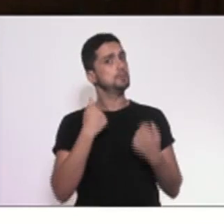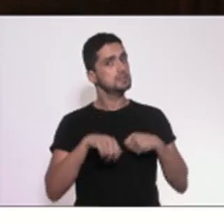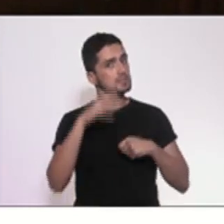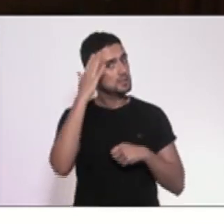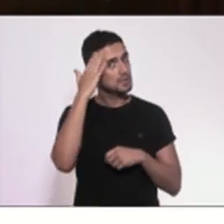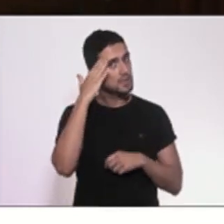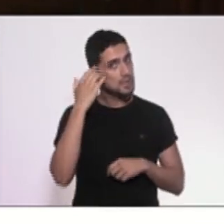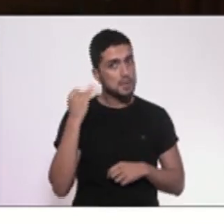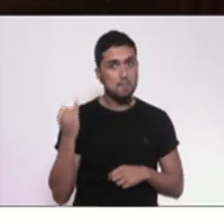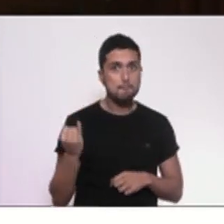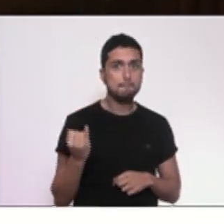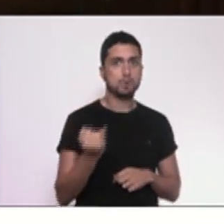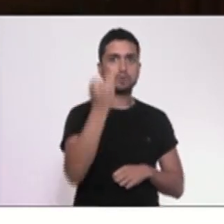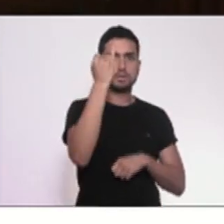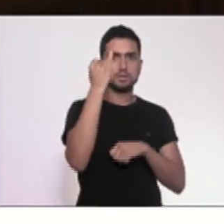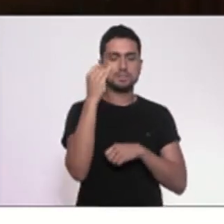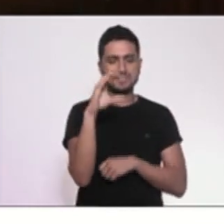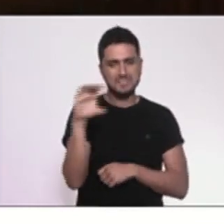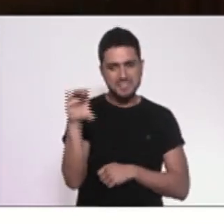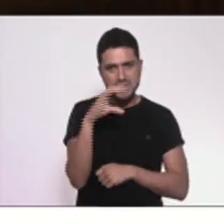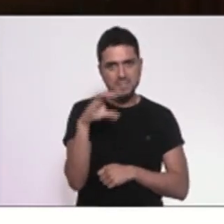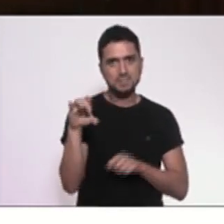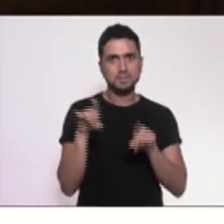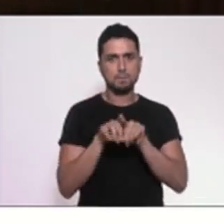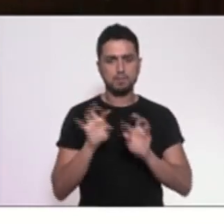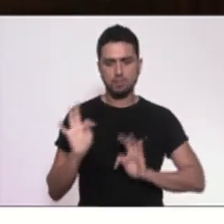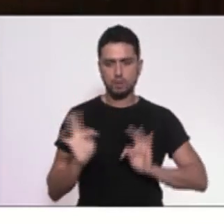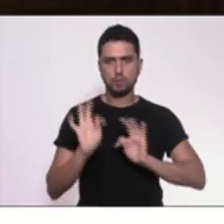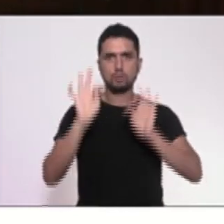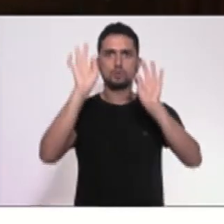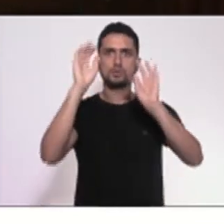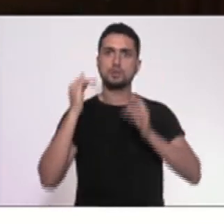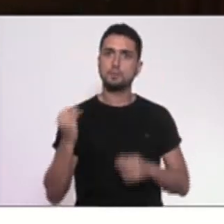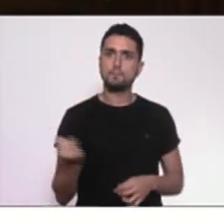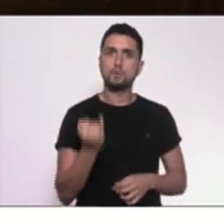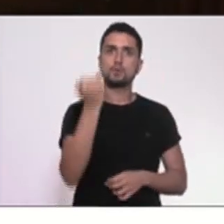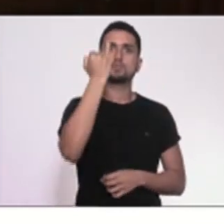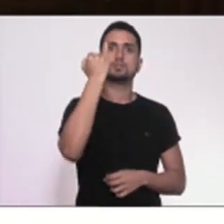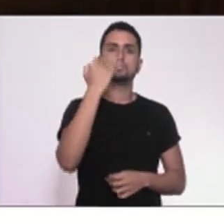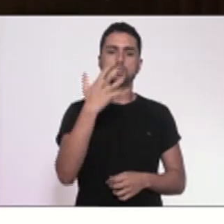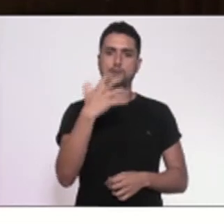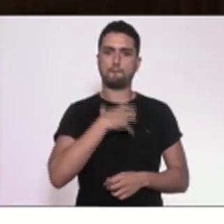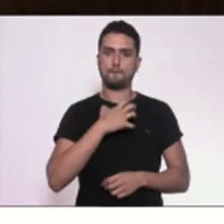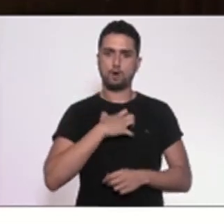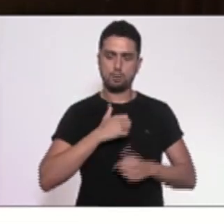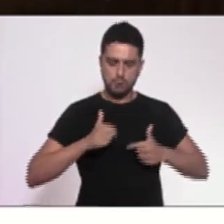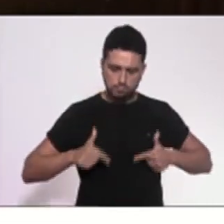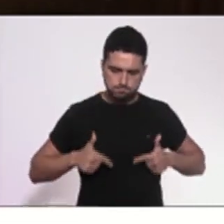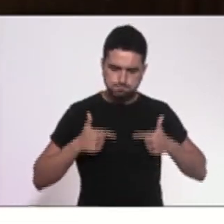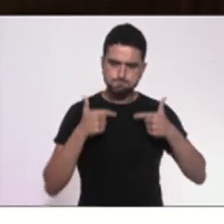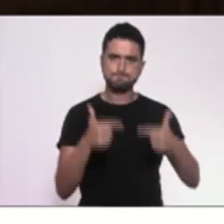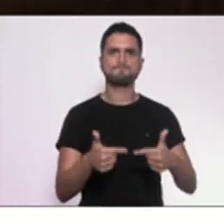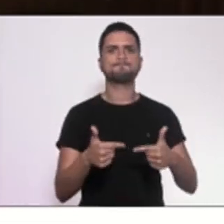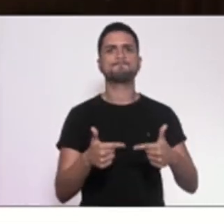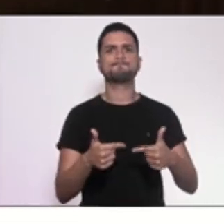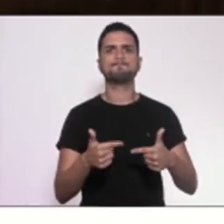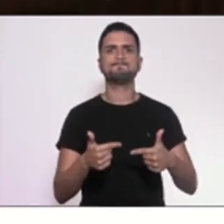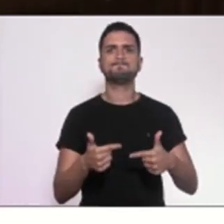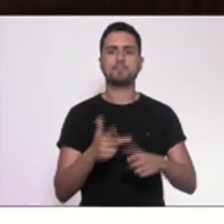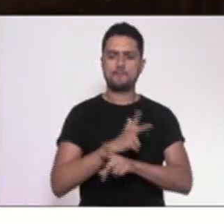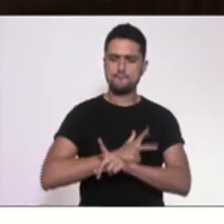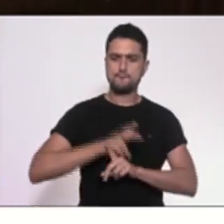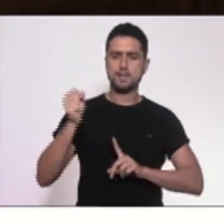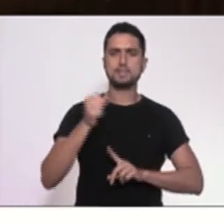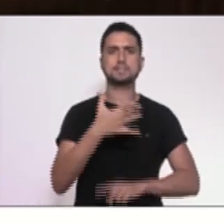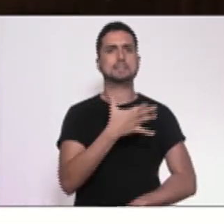da tecnologia como mecanismos fundamentais para que a gente crie caminhos para superar a crise